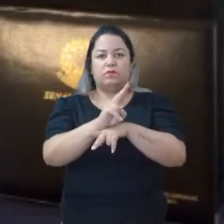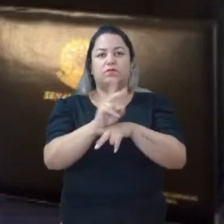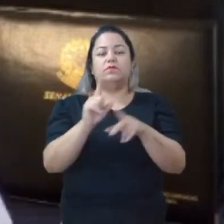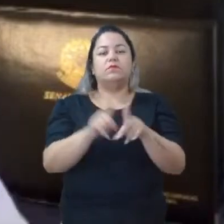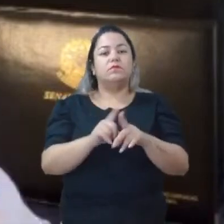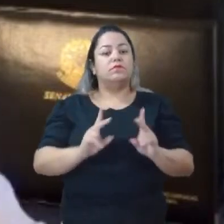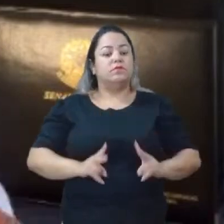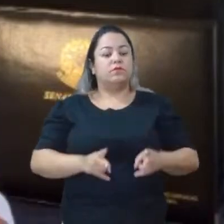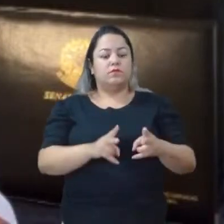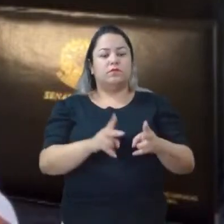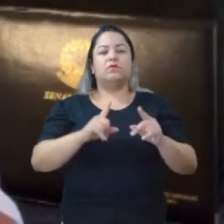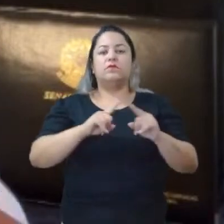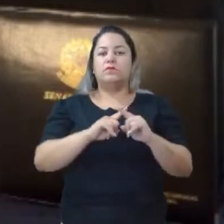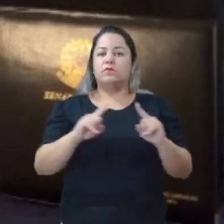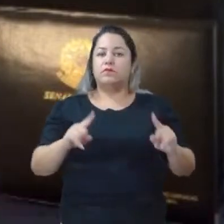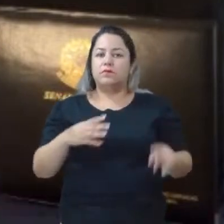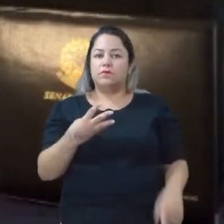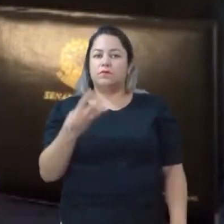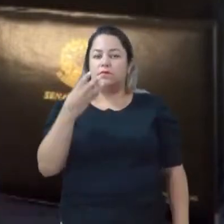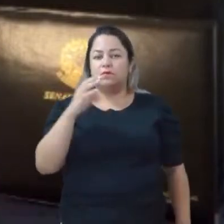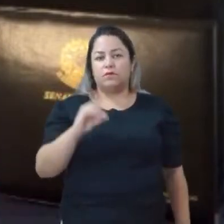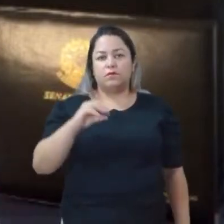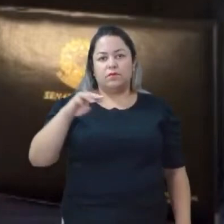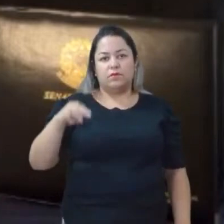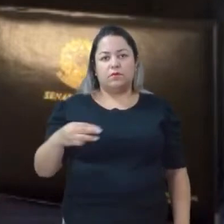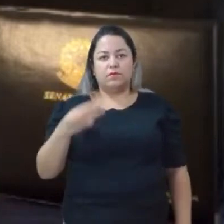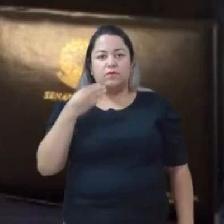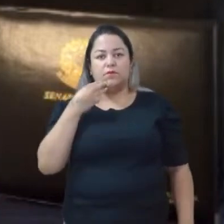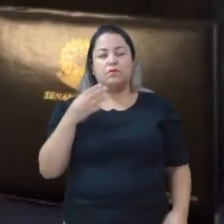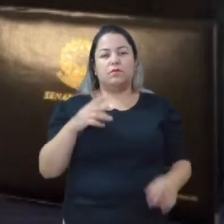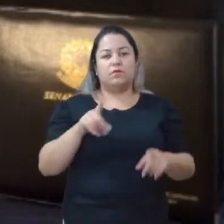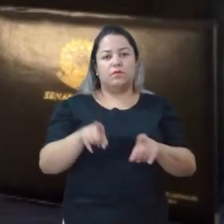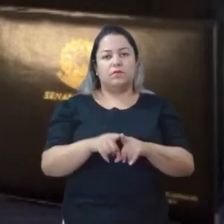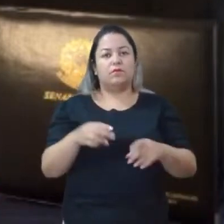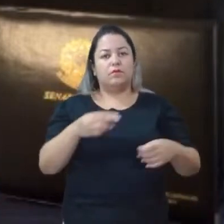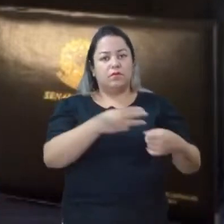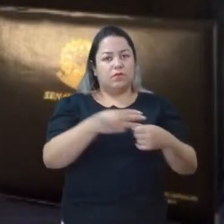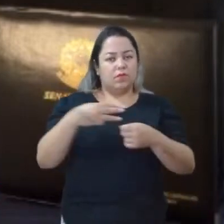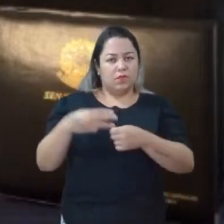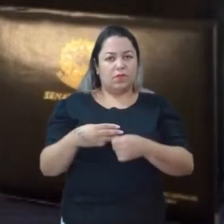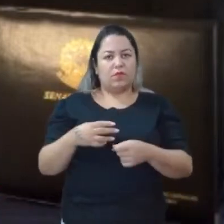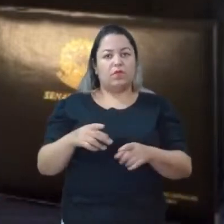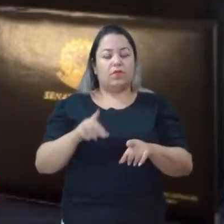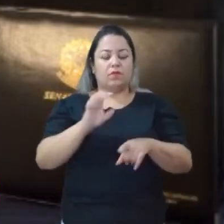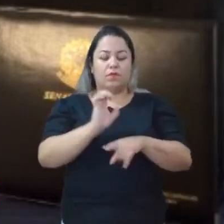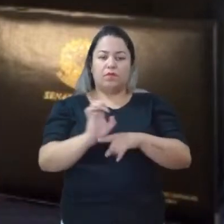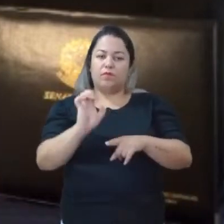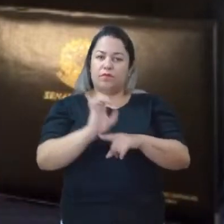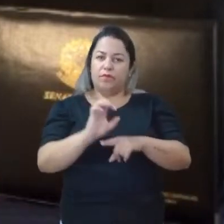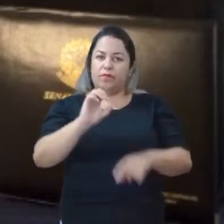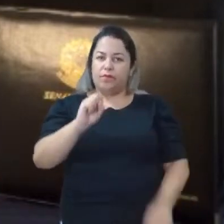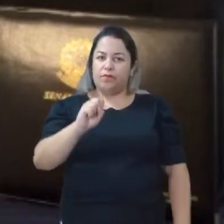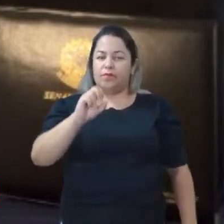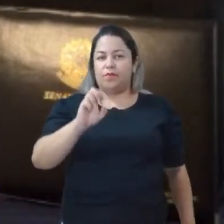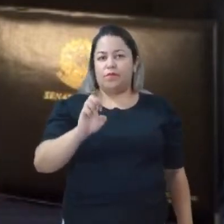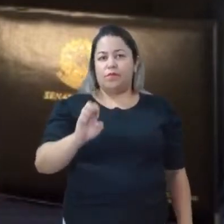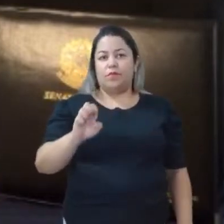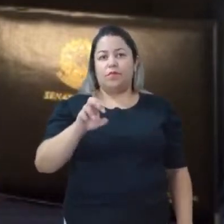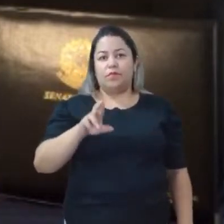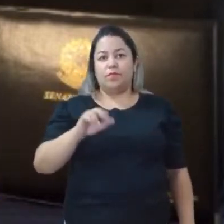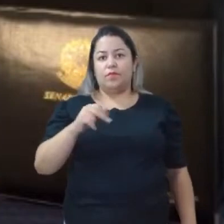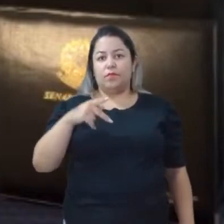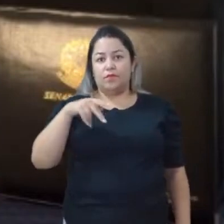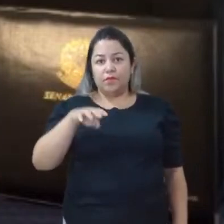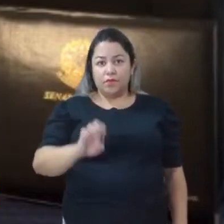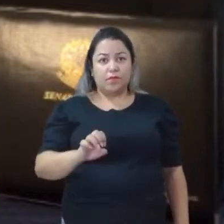frequência em mais de 40 municípios dos 75 municípios do estado de Sergipe. Isso foi a regra,